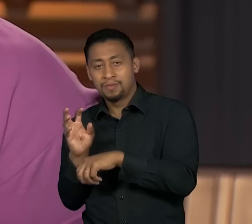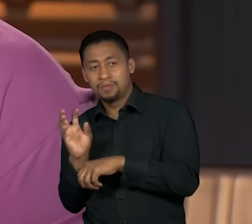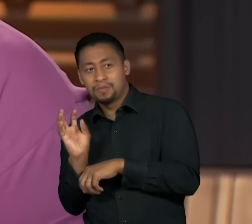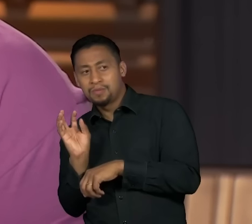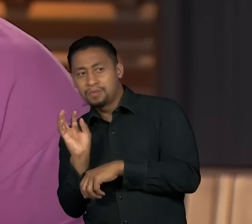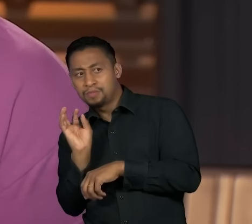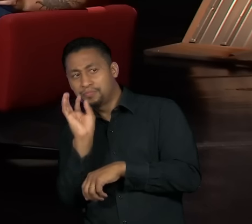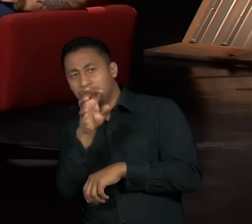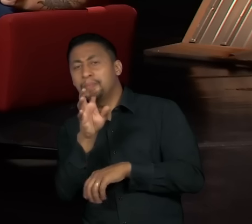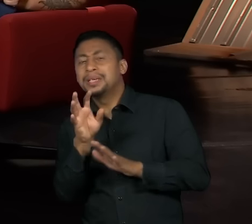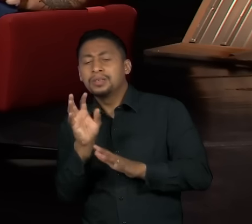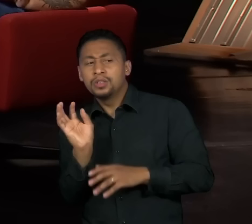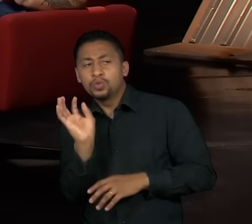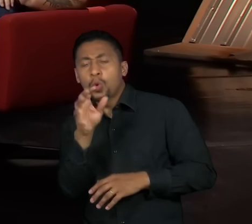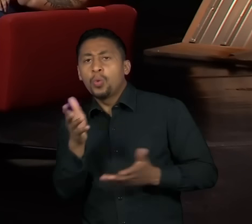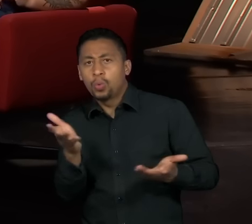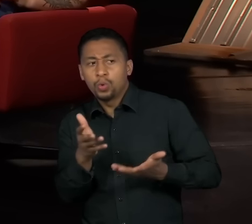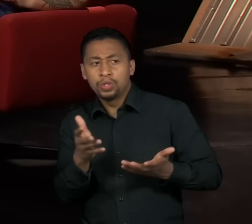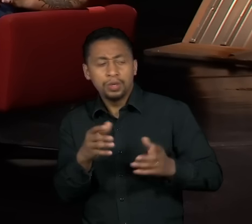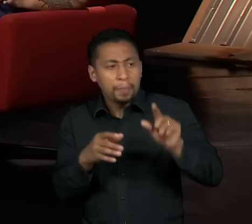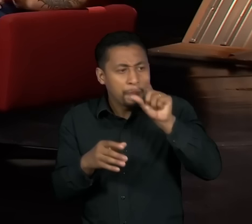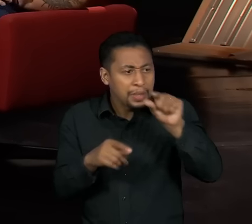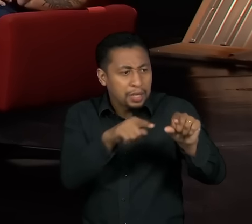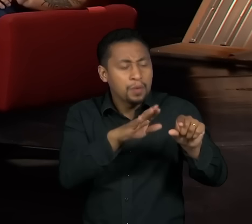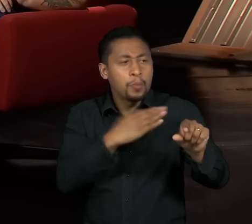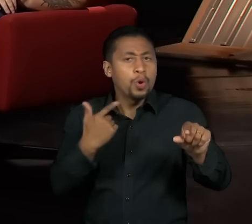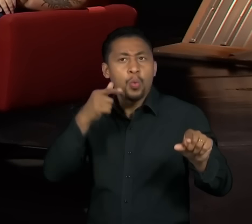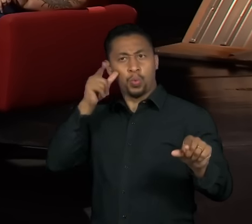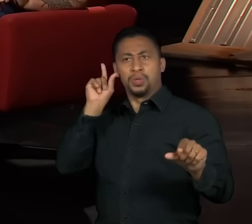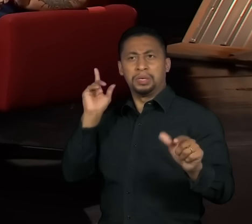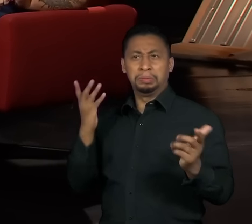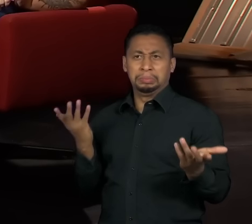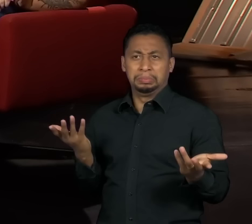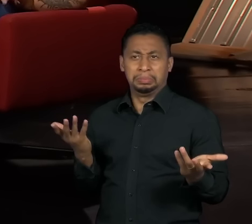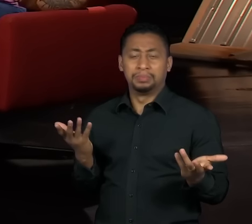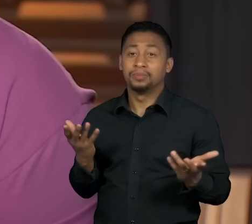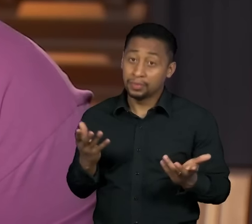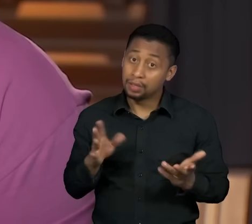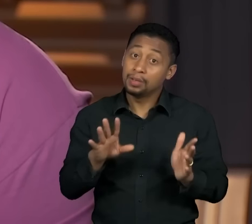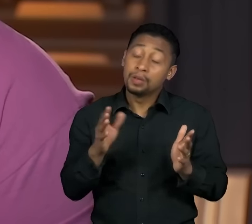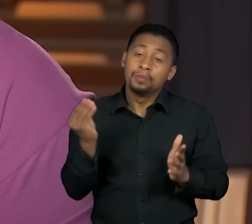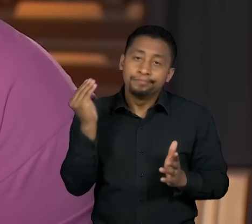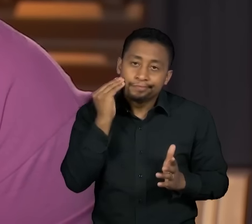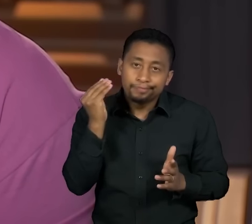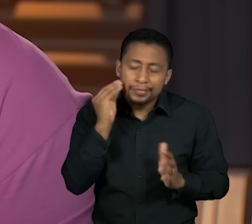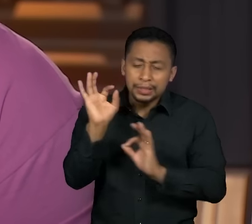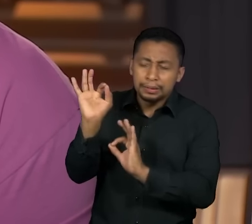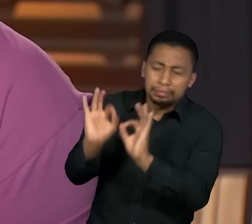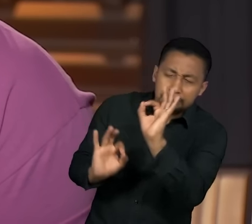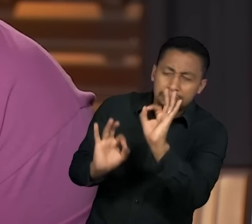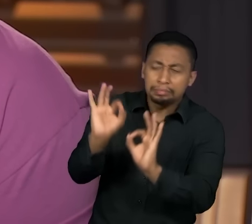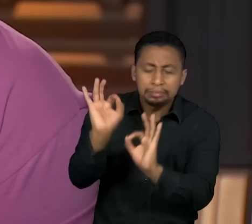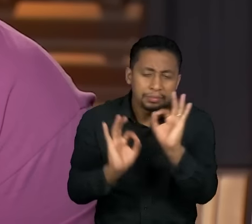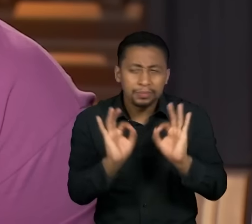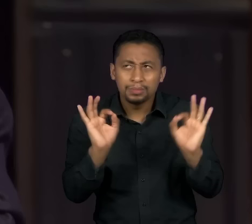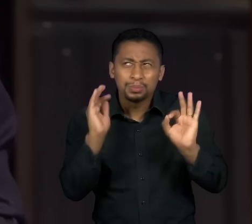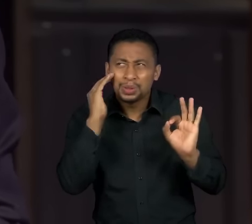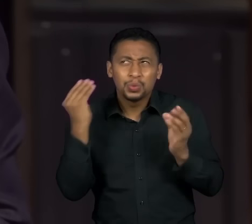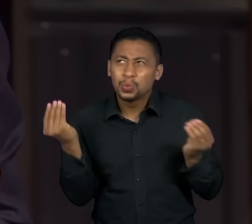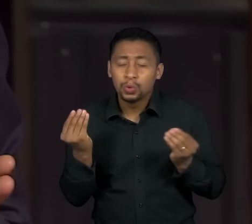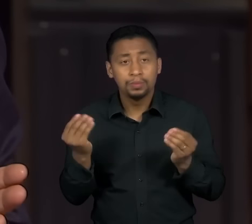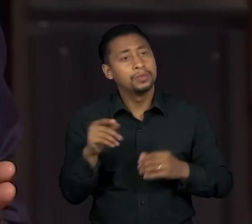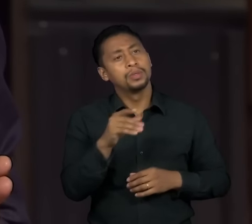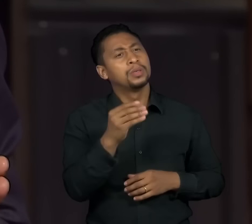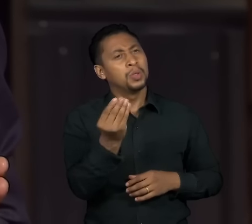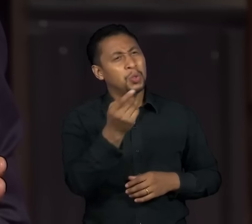estava lá. Acertar esse alvo, né? Exato, porque eu precisei fazer as pazes com a minha adolescência. Como é que se